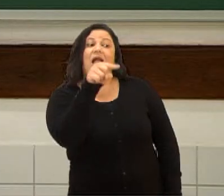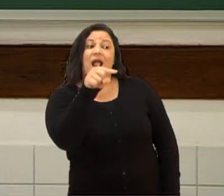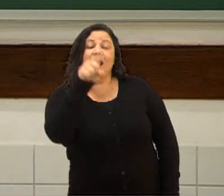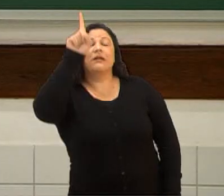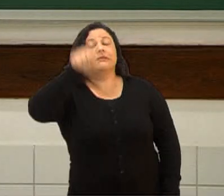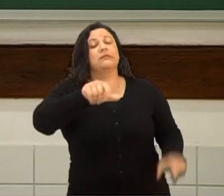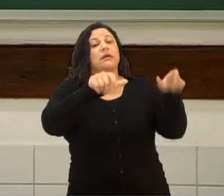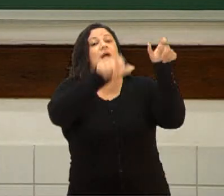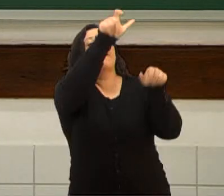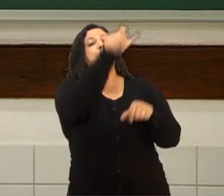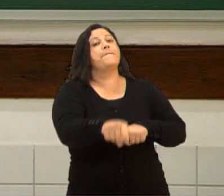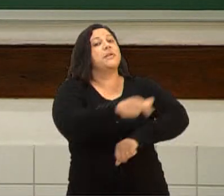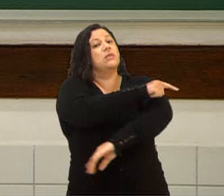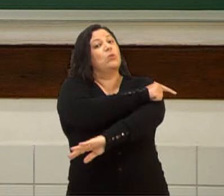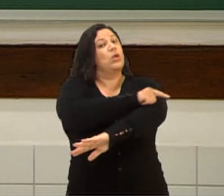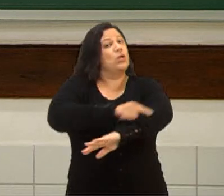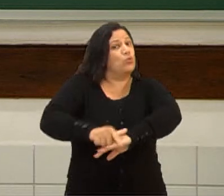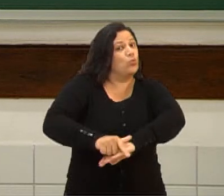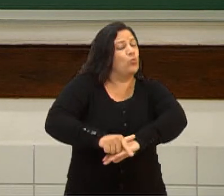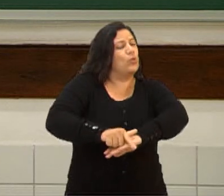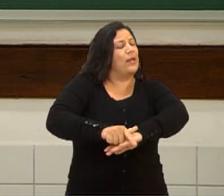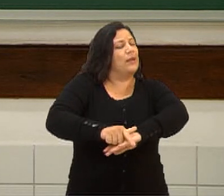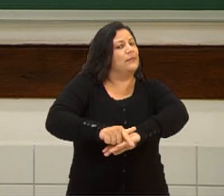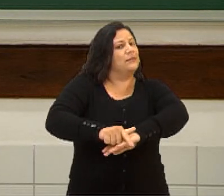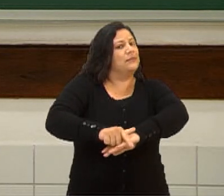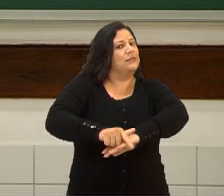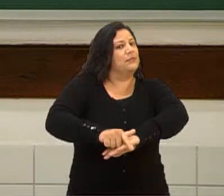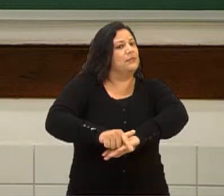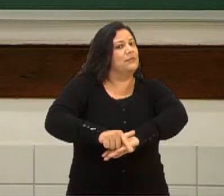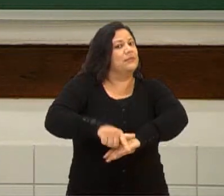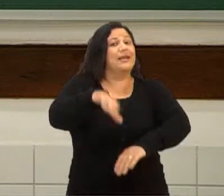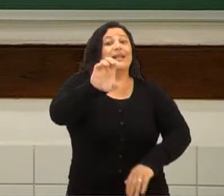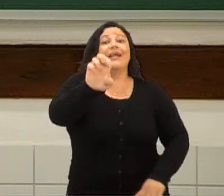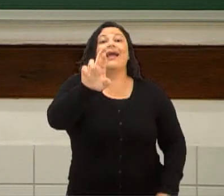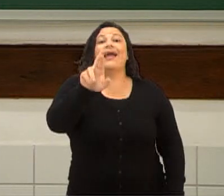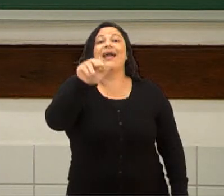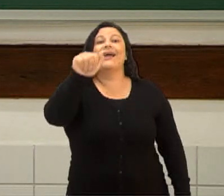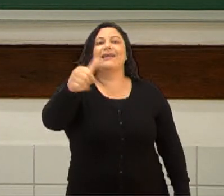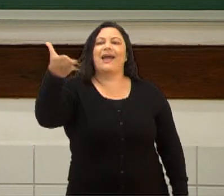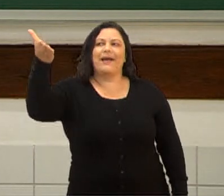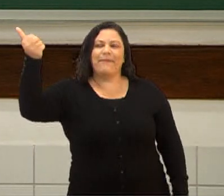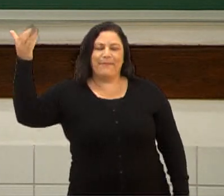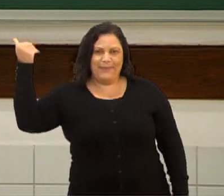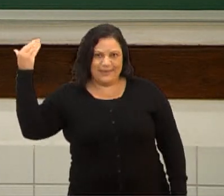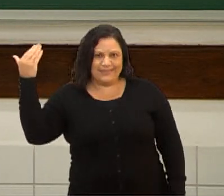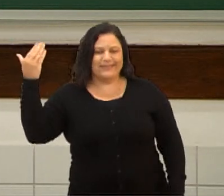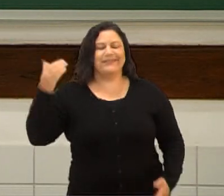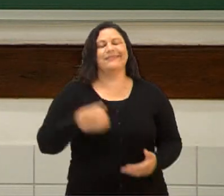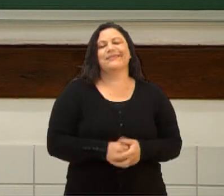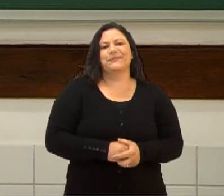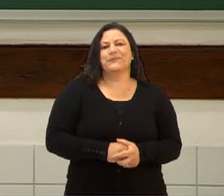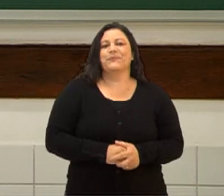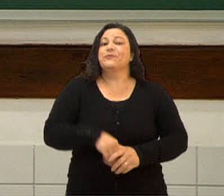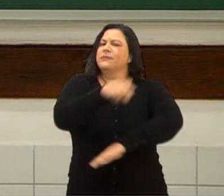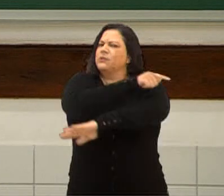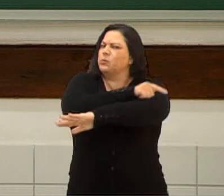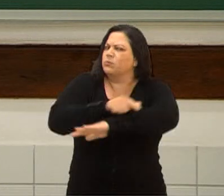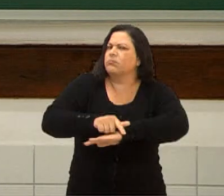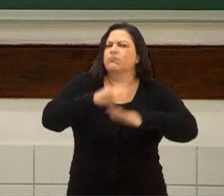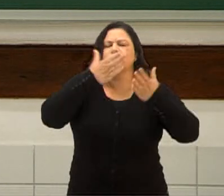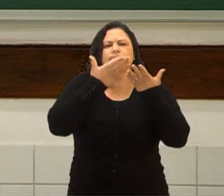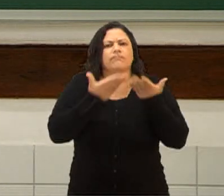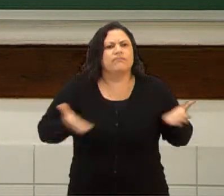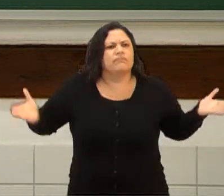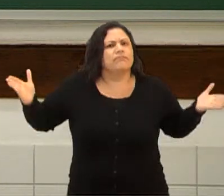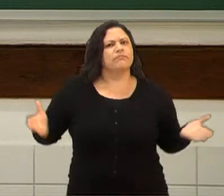educada, suave. Ele era uma pessoa educada, suave e